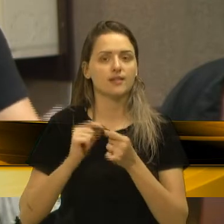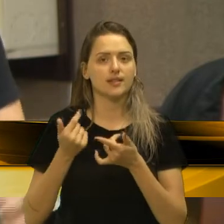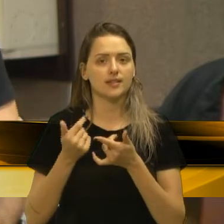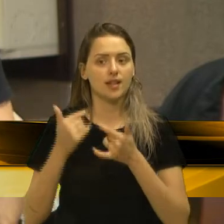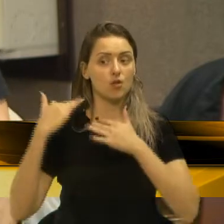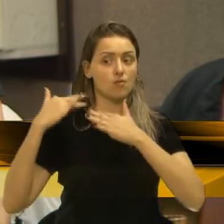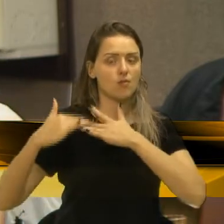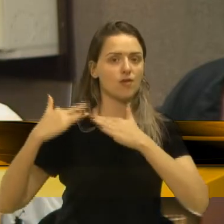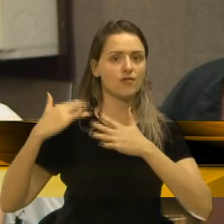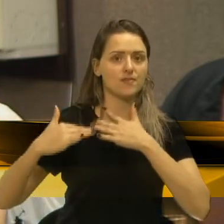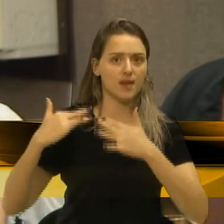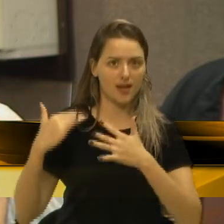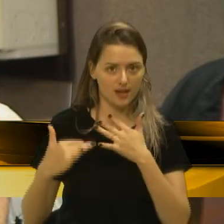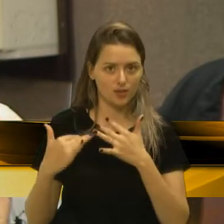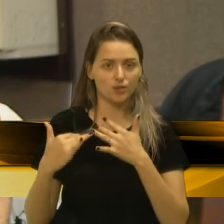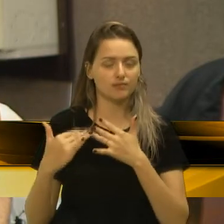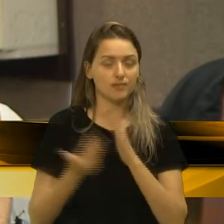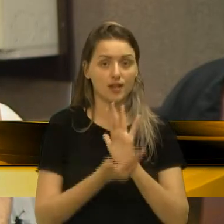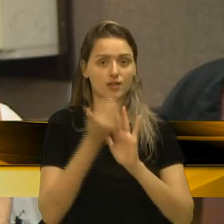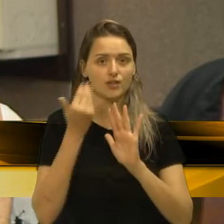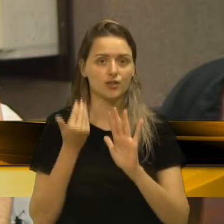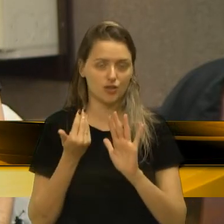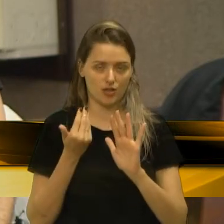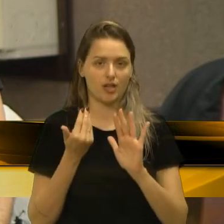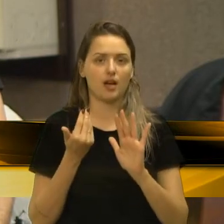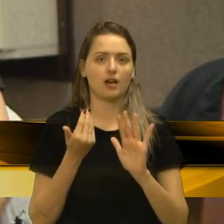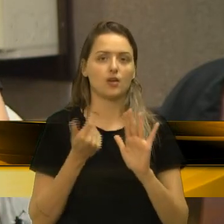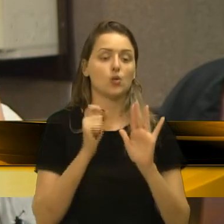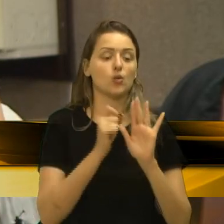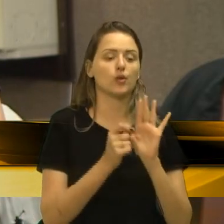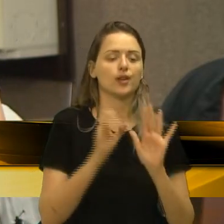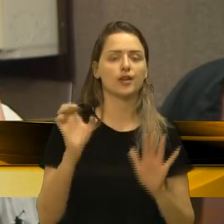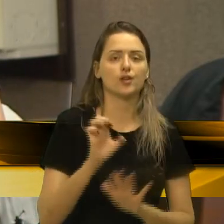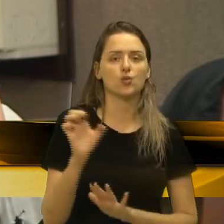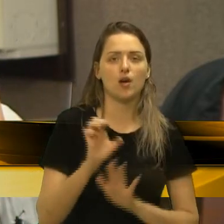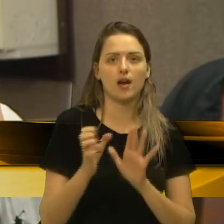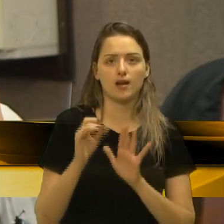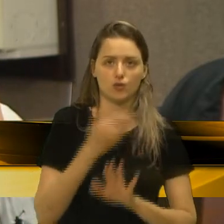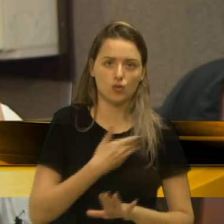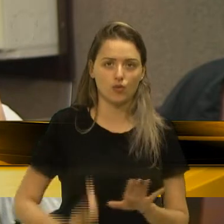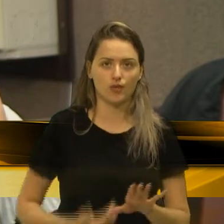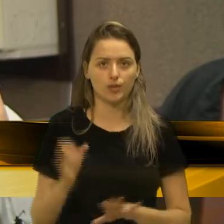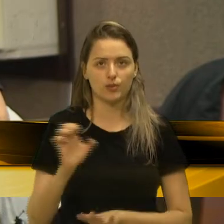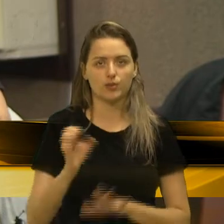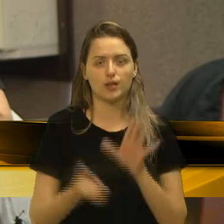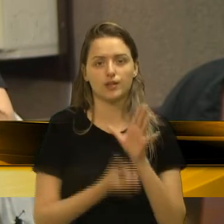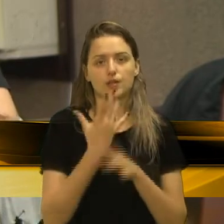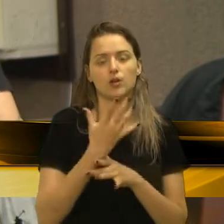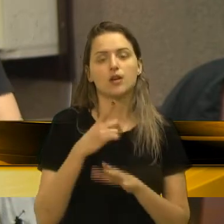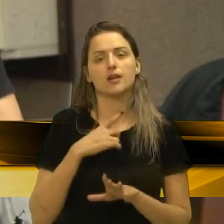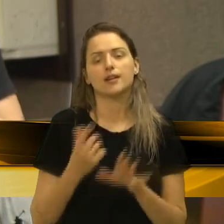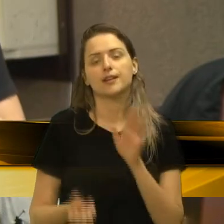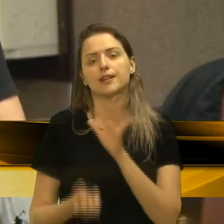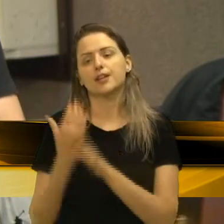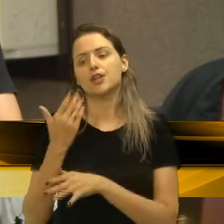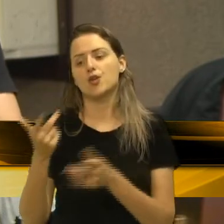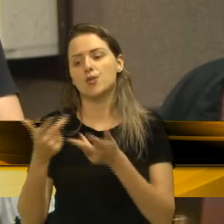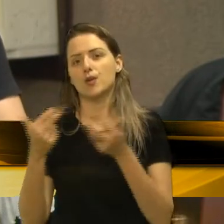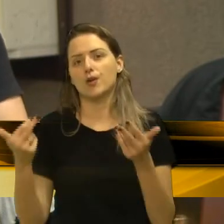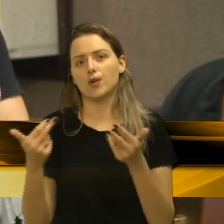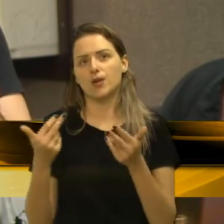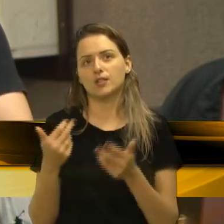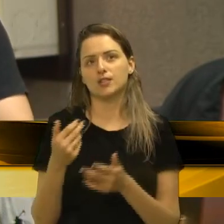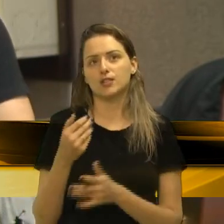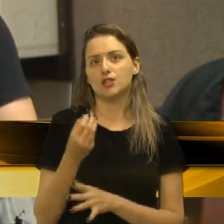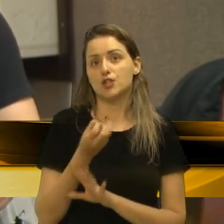frente a esse pacote do Eduardo Leite. Em contraponto a isso, ele lançou um pacote de bondades de